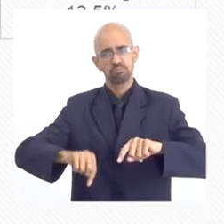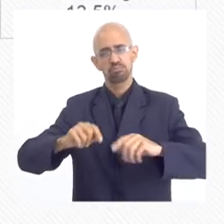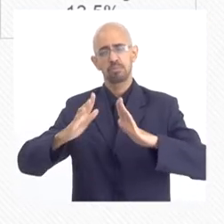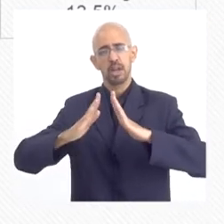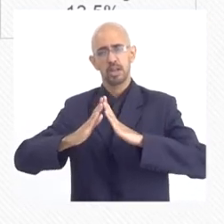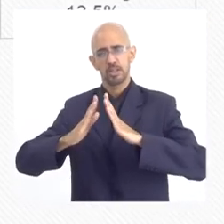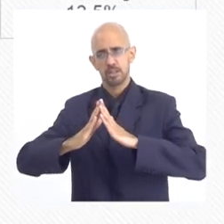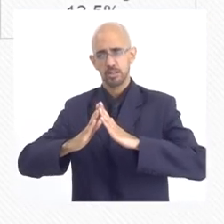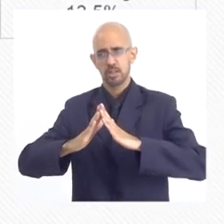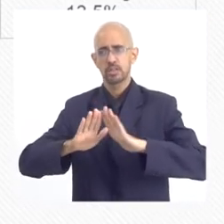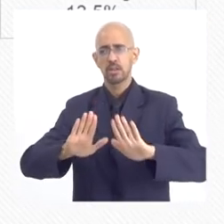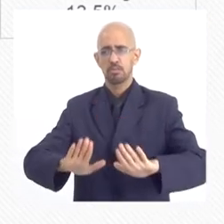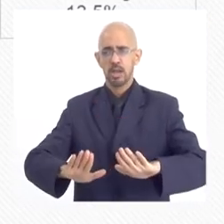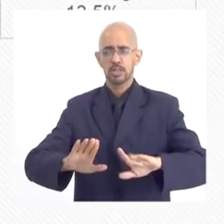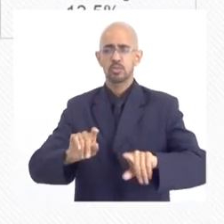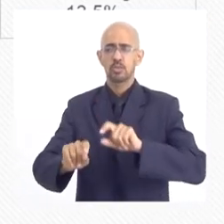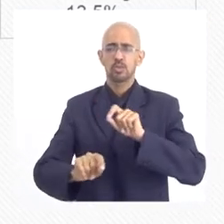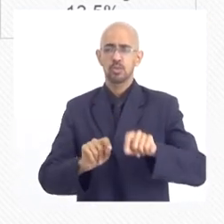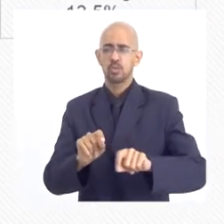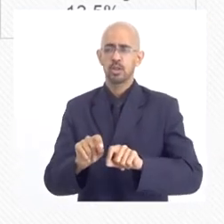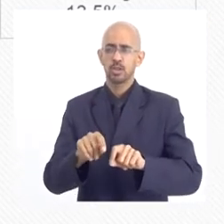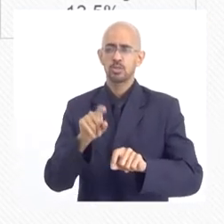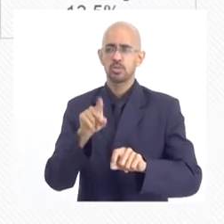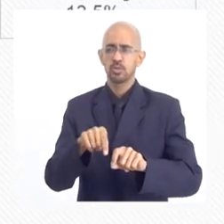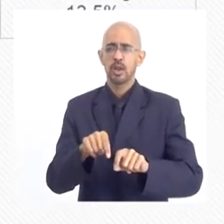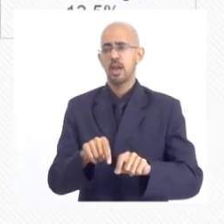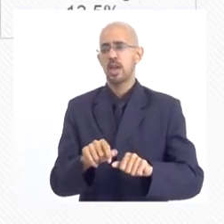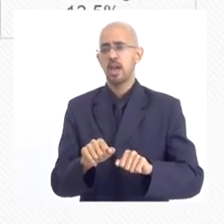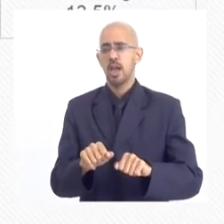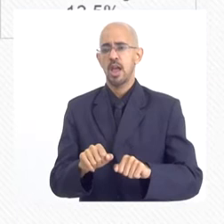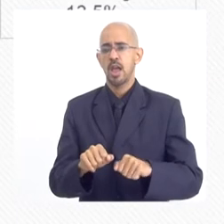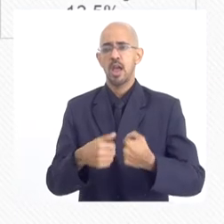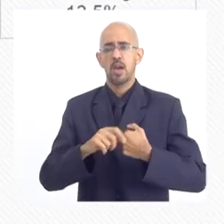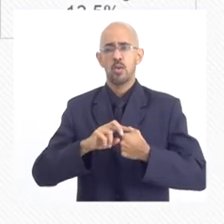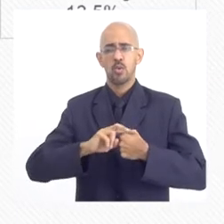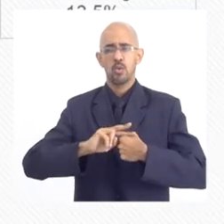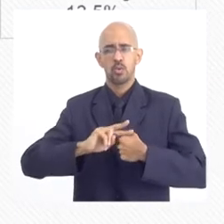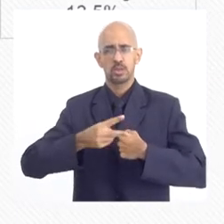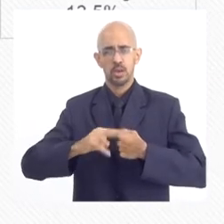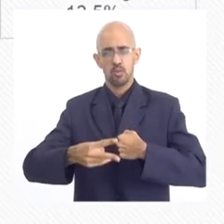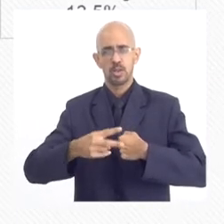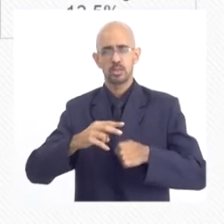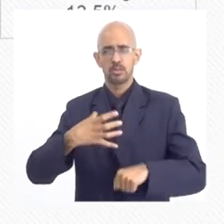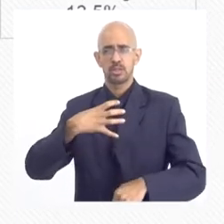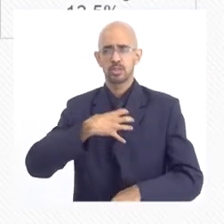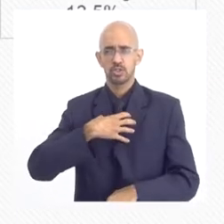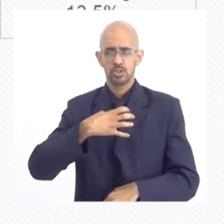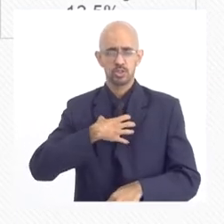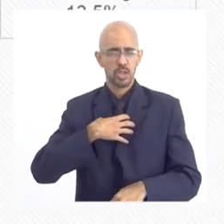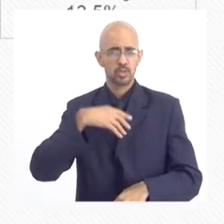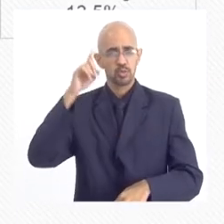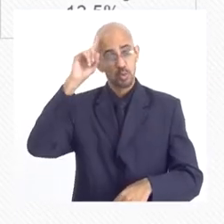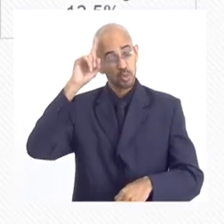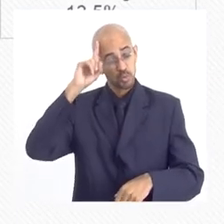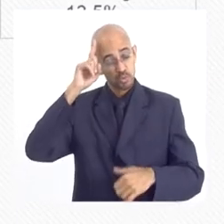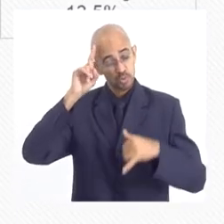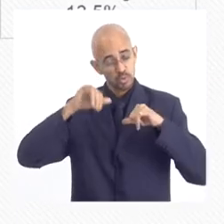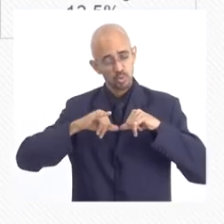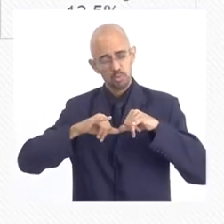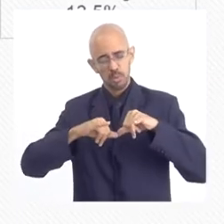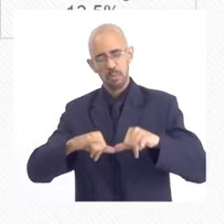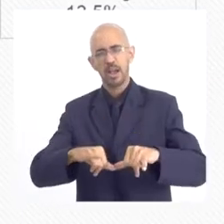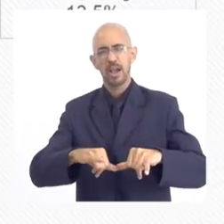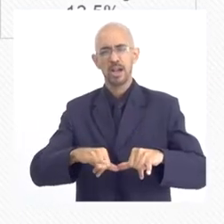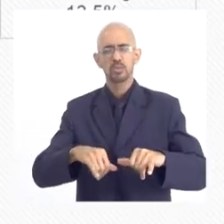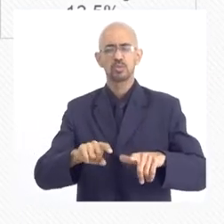11,9%, né? Mas isso é fruto do que a gente sente no dia a dia, nos supermercados, enfim,